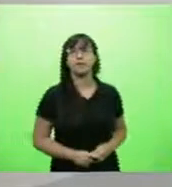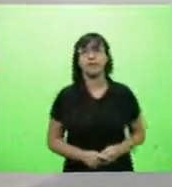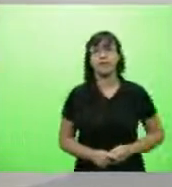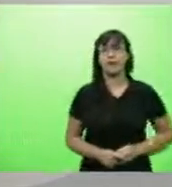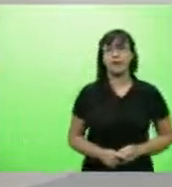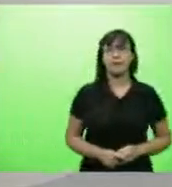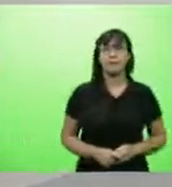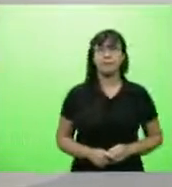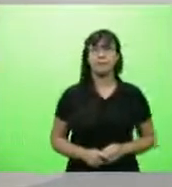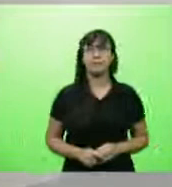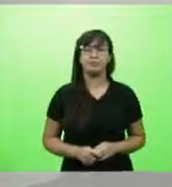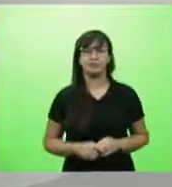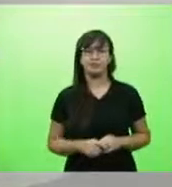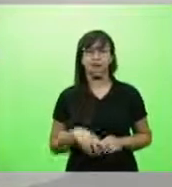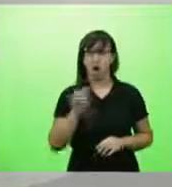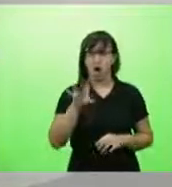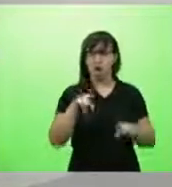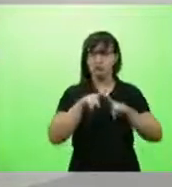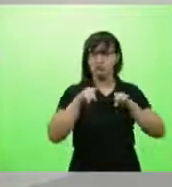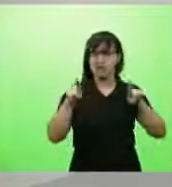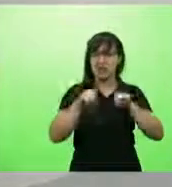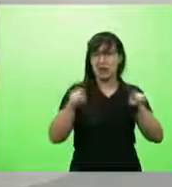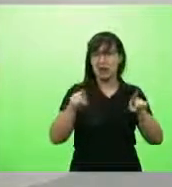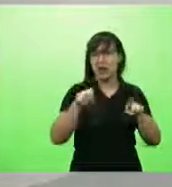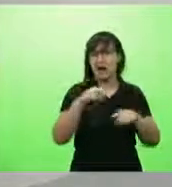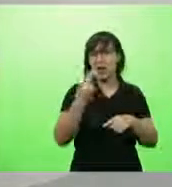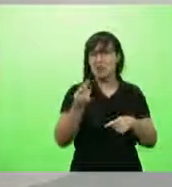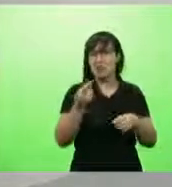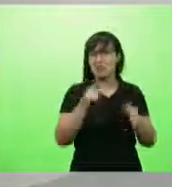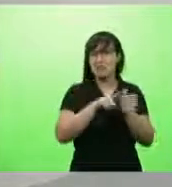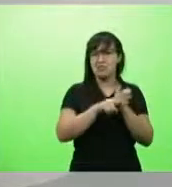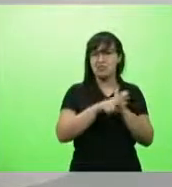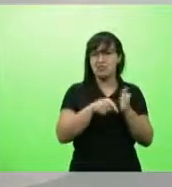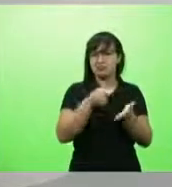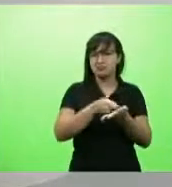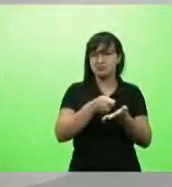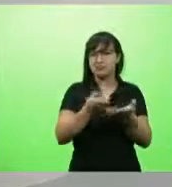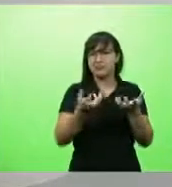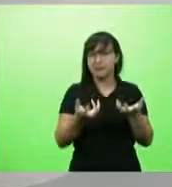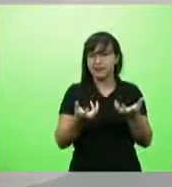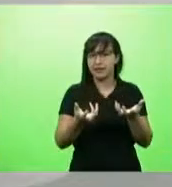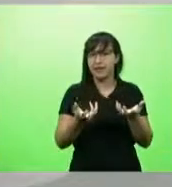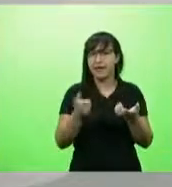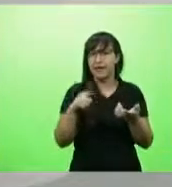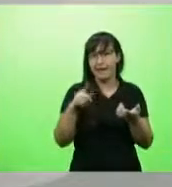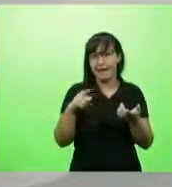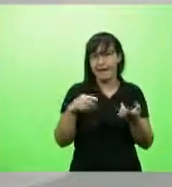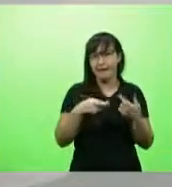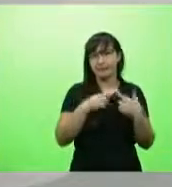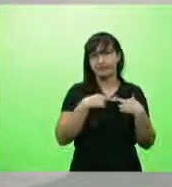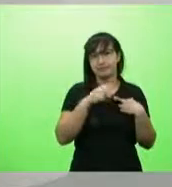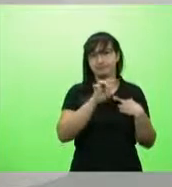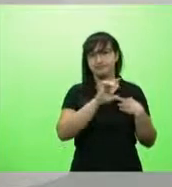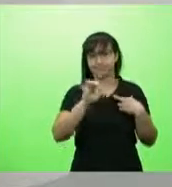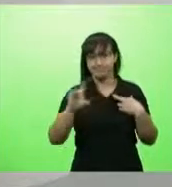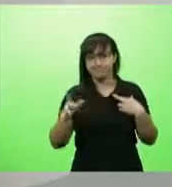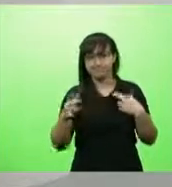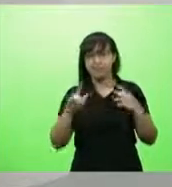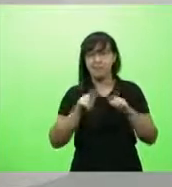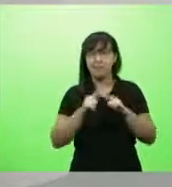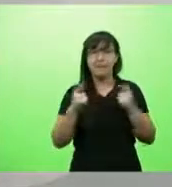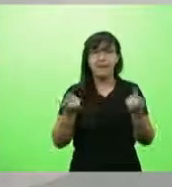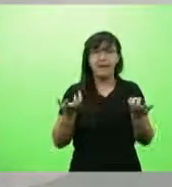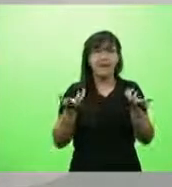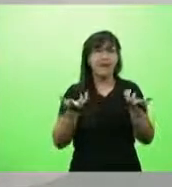reclamar ou cobrar resultados, que sim, também é o nosso papel, eu quero muito me dedicar